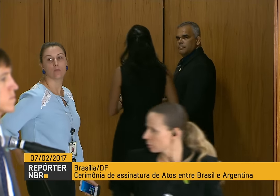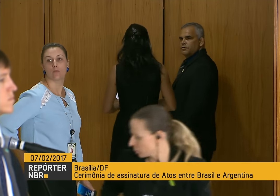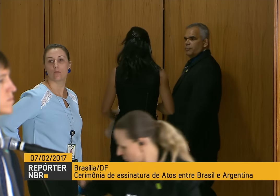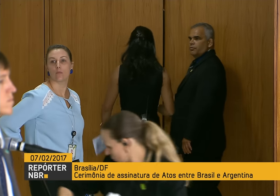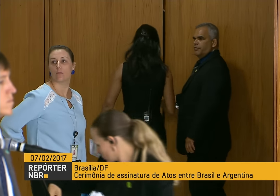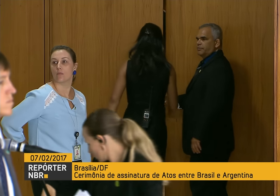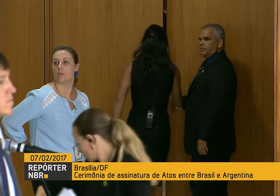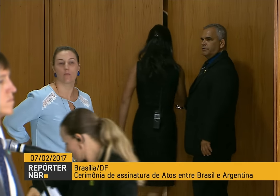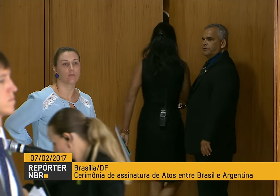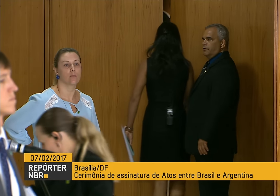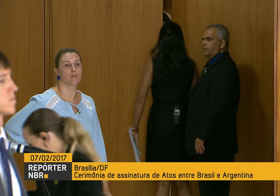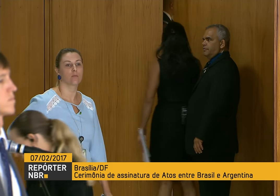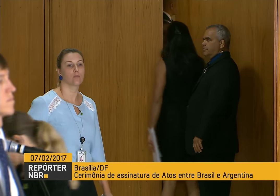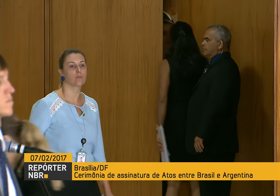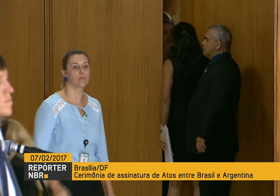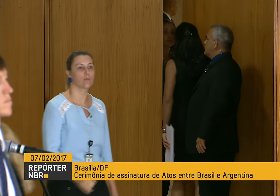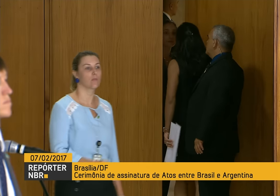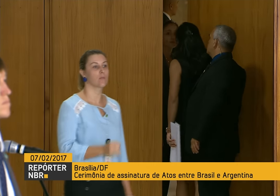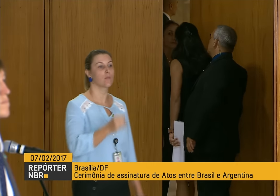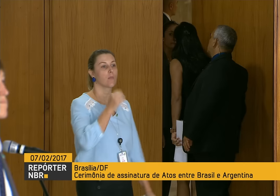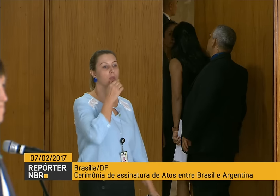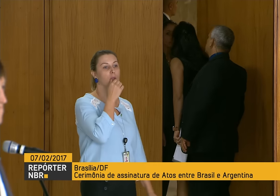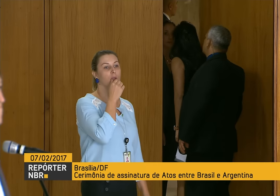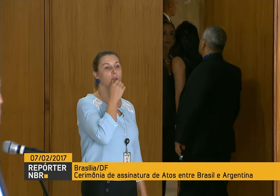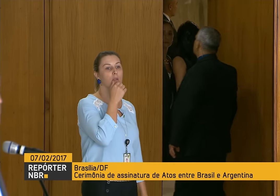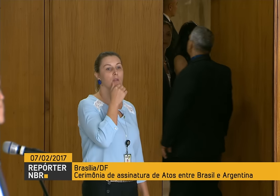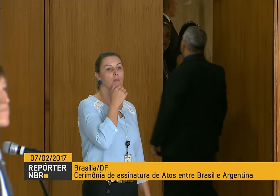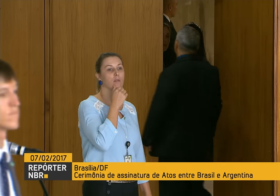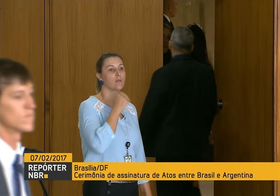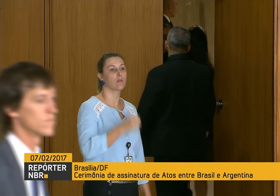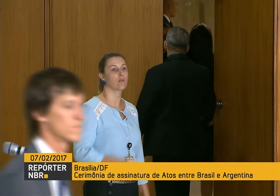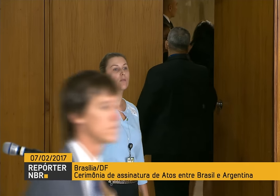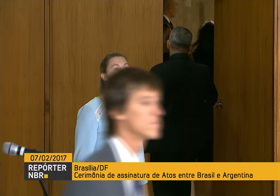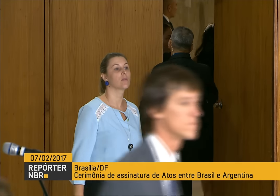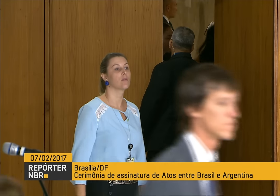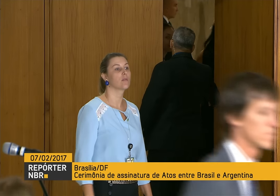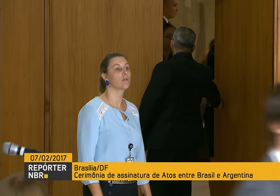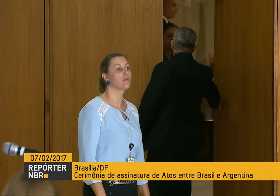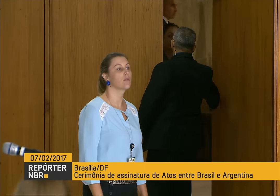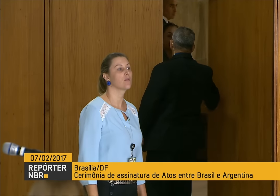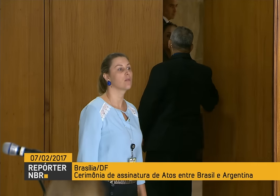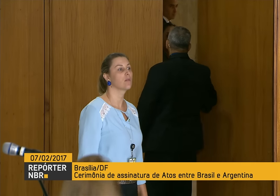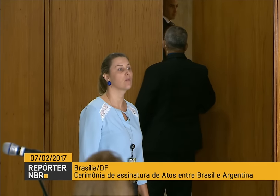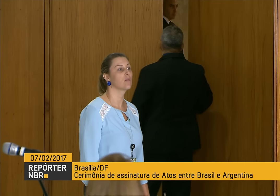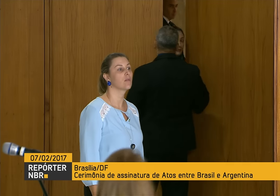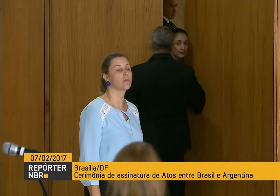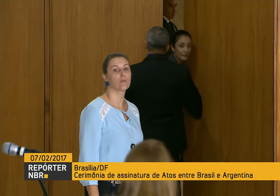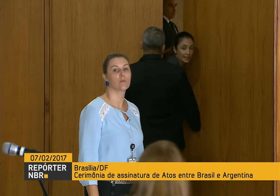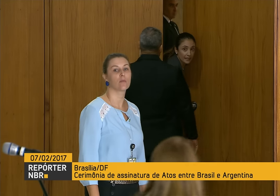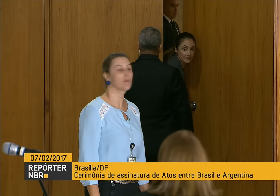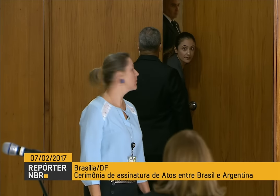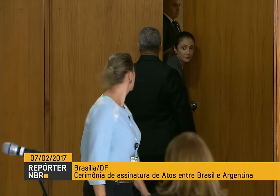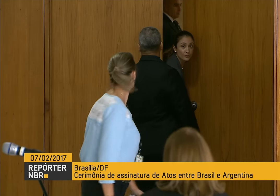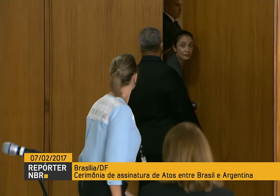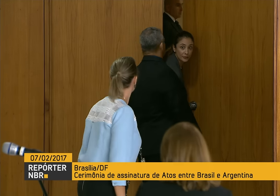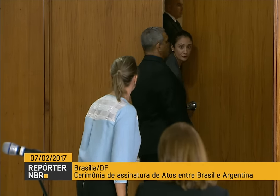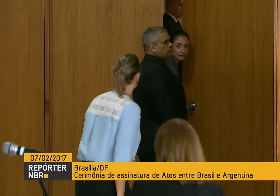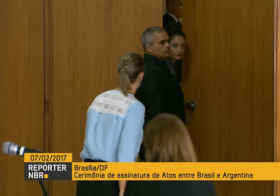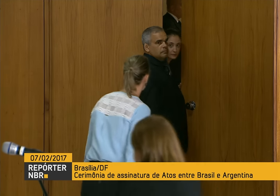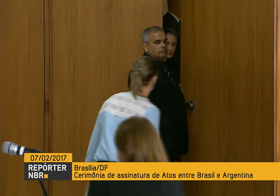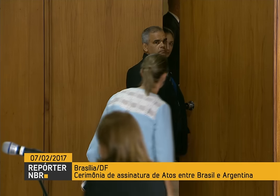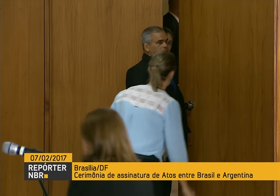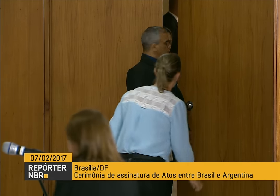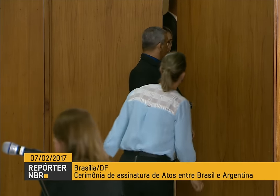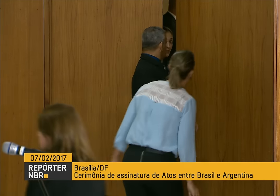Argentina entrem aí na sala para assinar acordos comerciais entre os dois países eles estavam reunidos